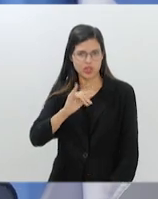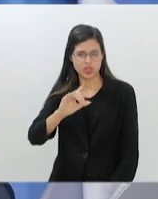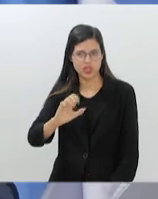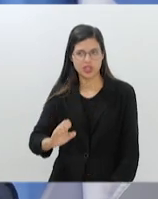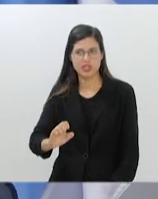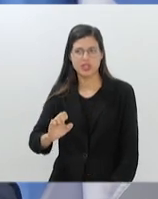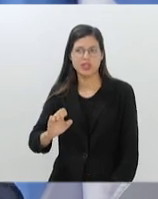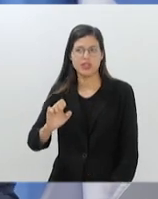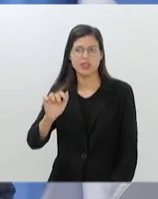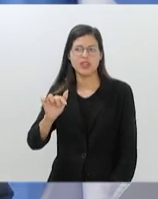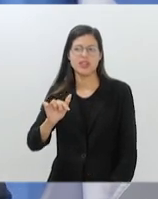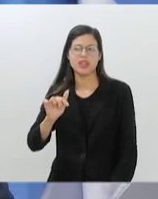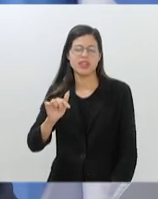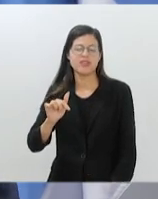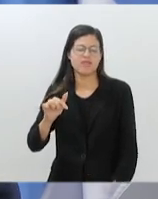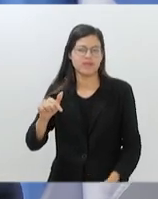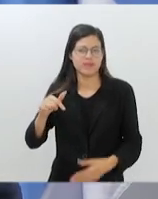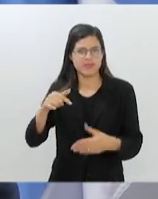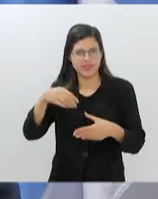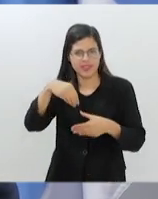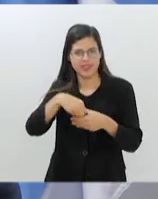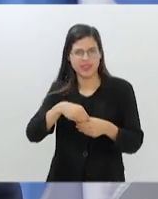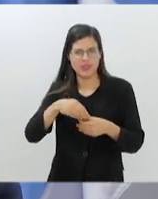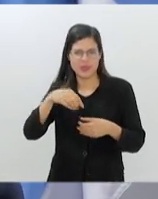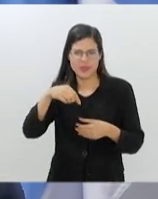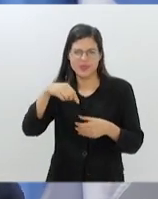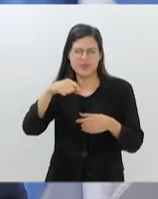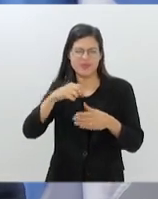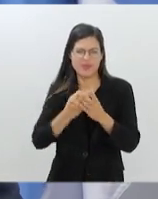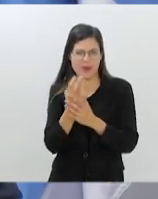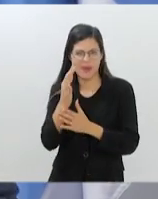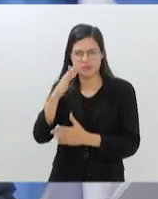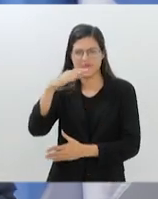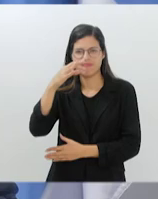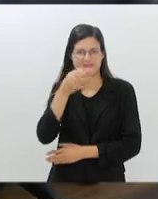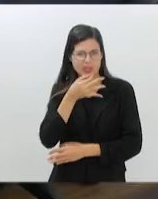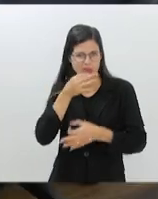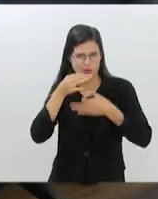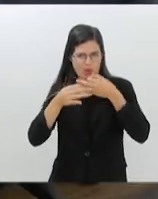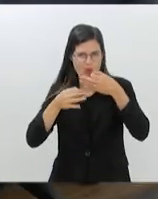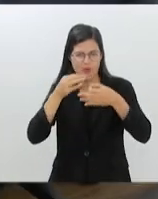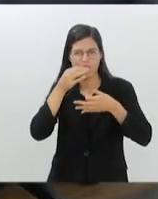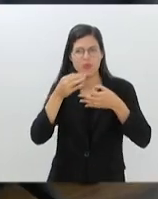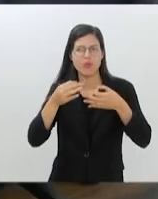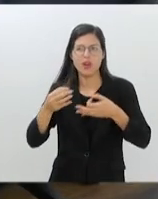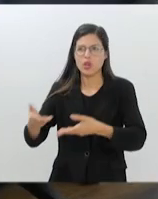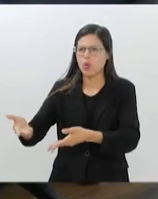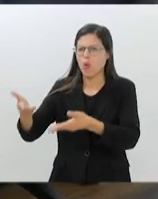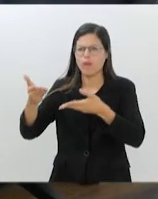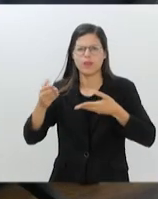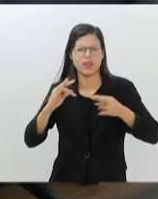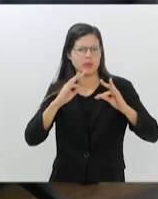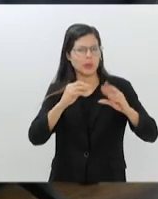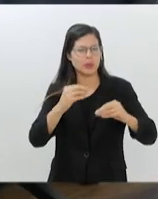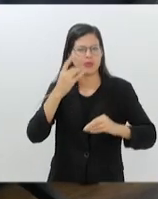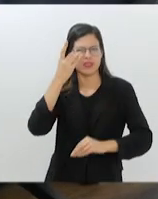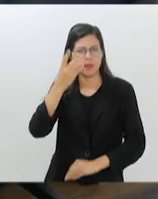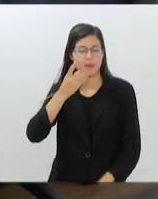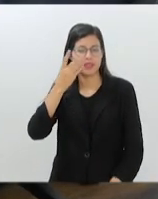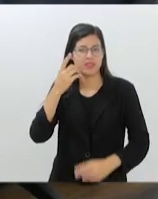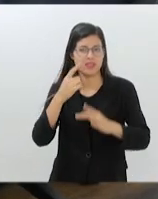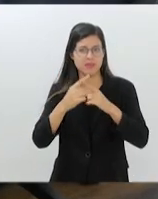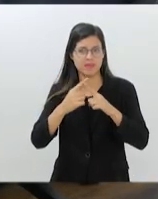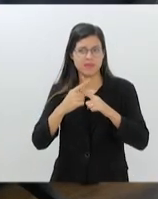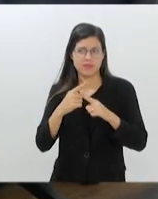bofa e convidar todo mundo que tá aqui ó imprensa todos os assessores da Assembleia Legislativa todos os deputados porque afinal de